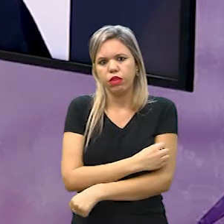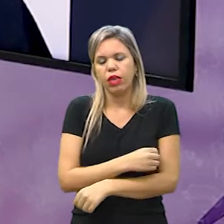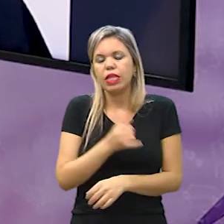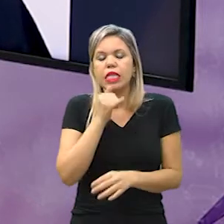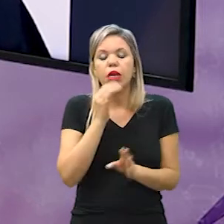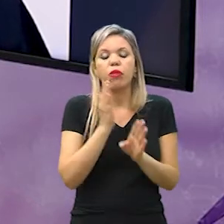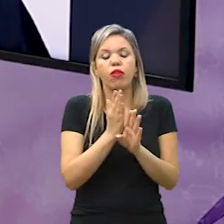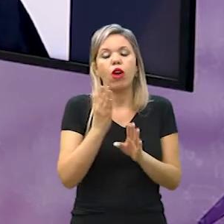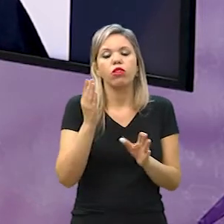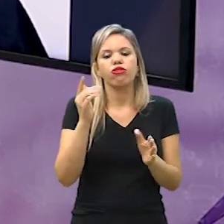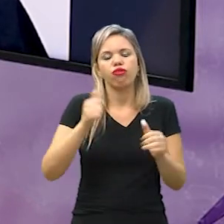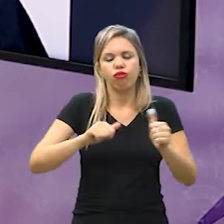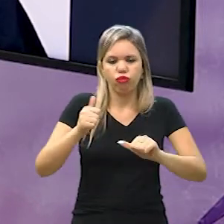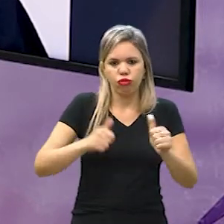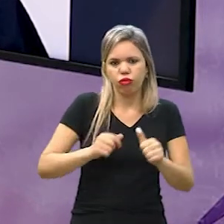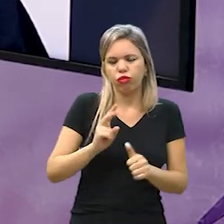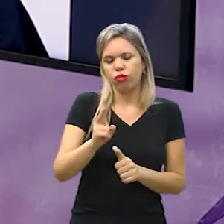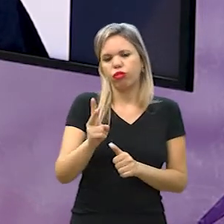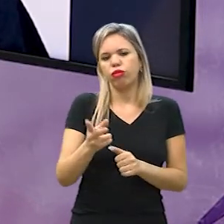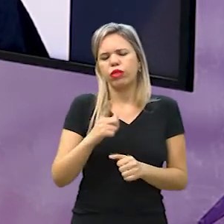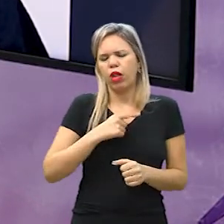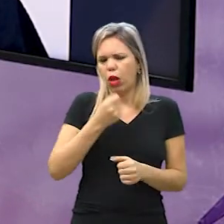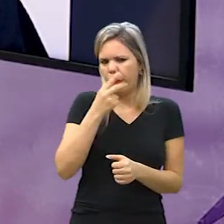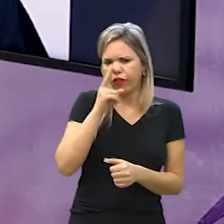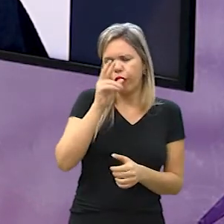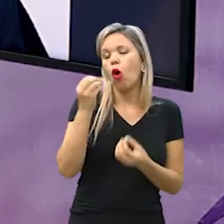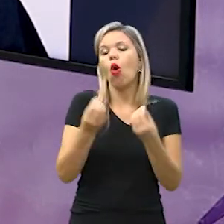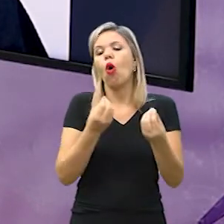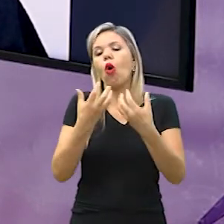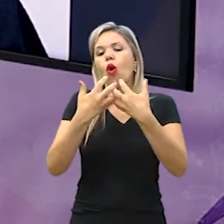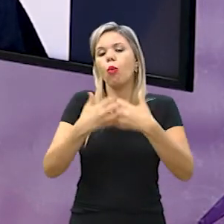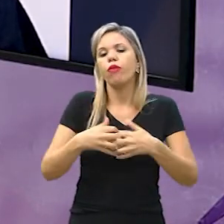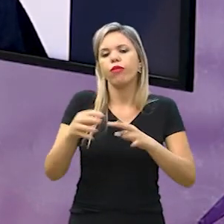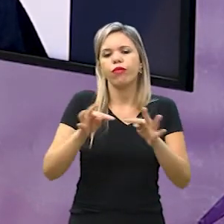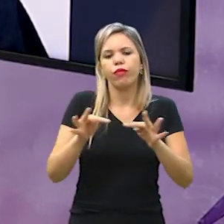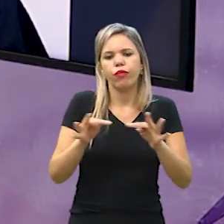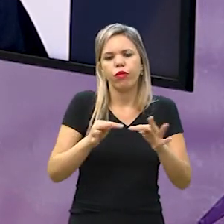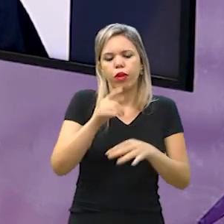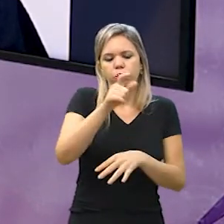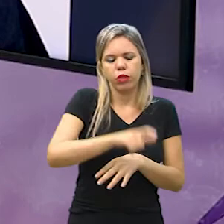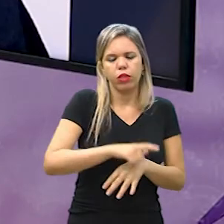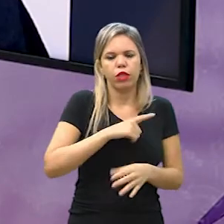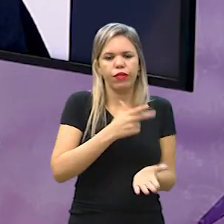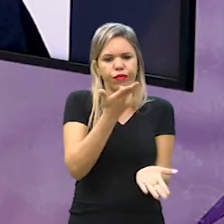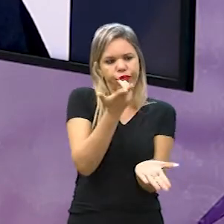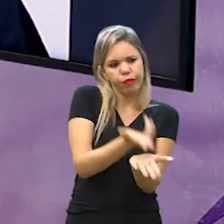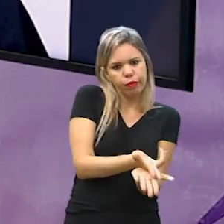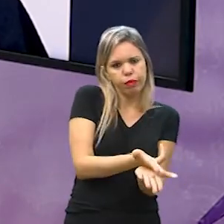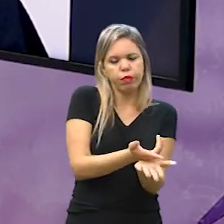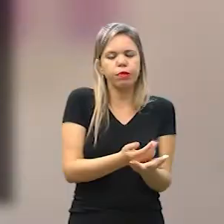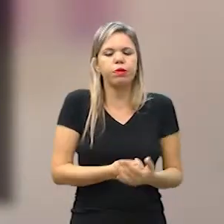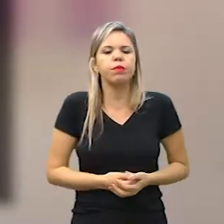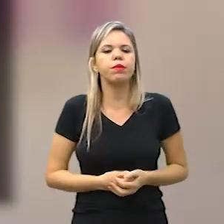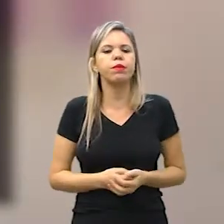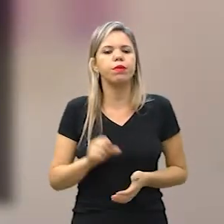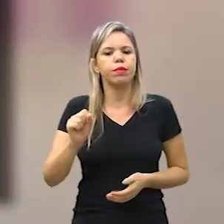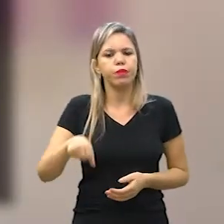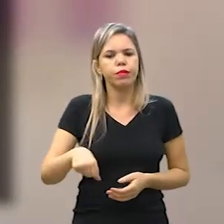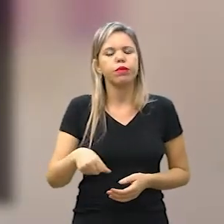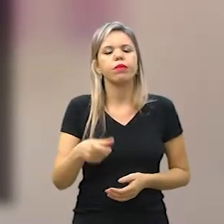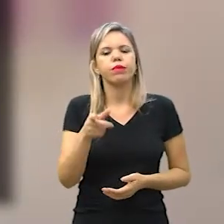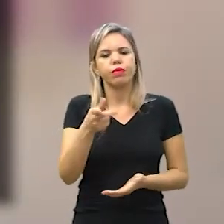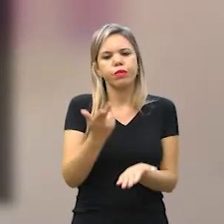Foi diagnosticado, aí é sempre à base de antibióticos? Como que funciona o tratamento? A pessoa tem que ficar internada?